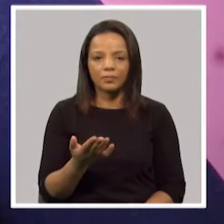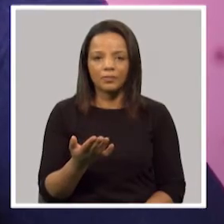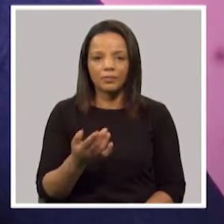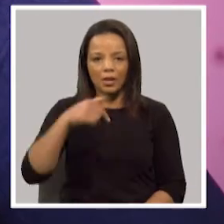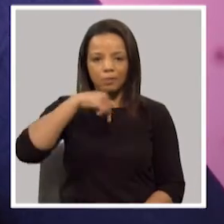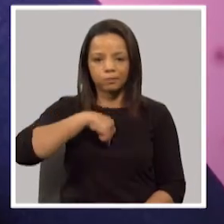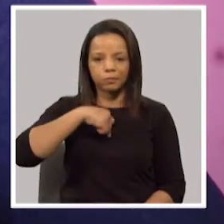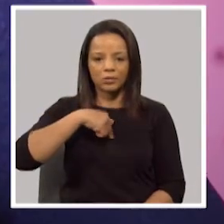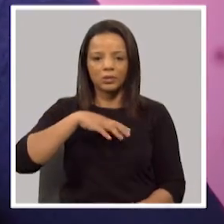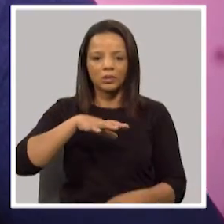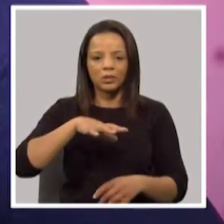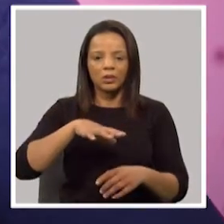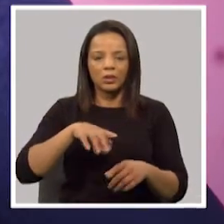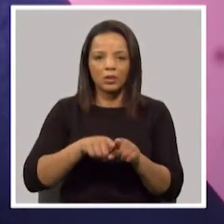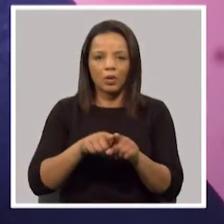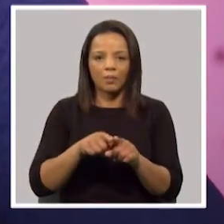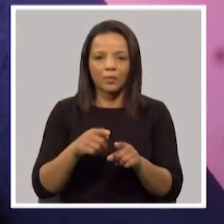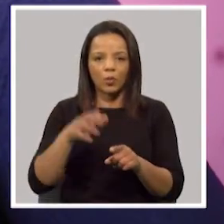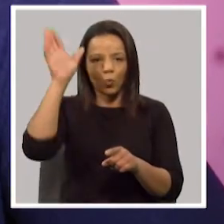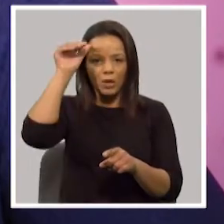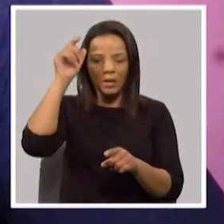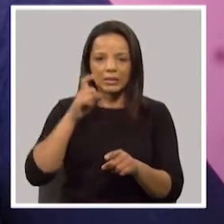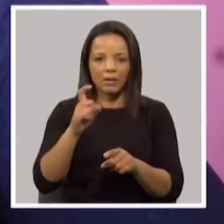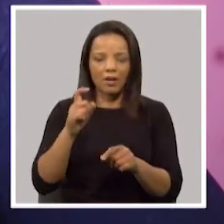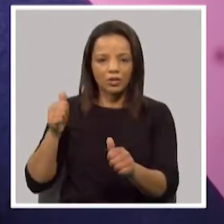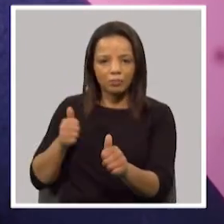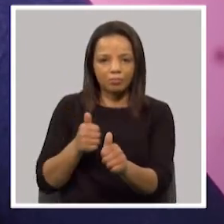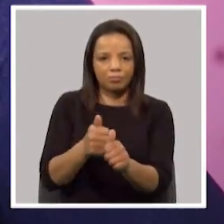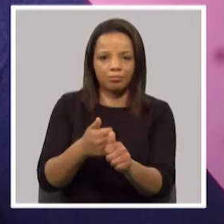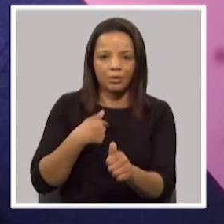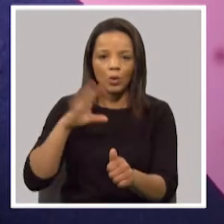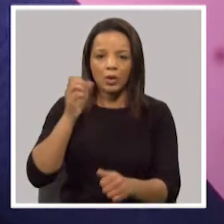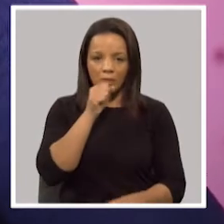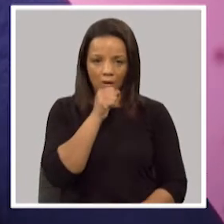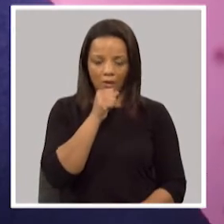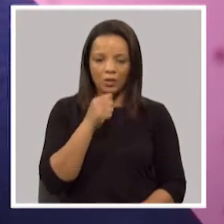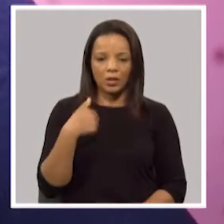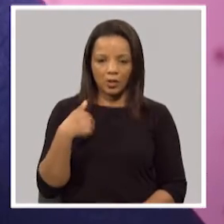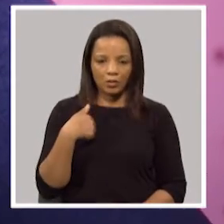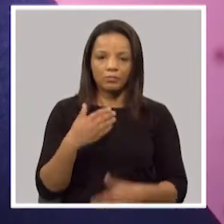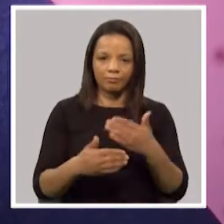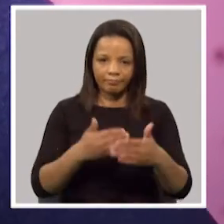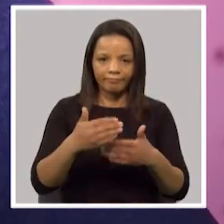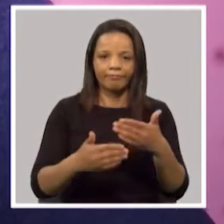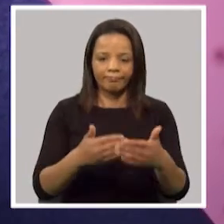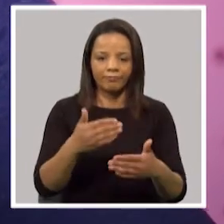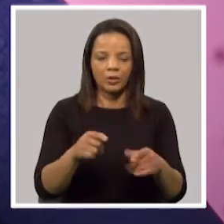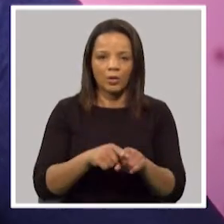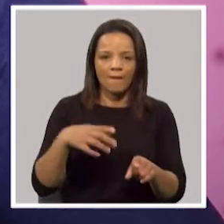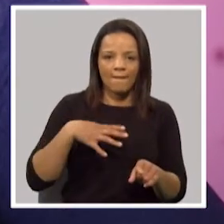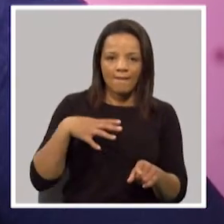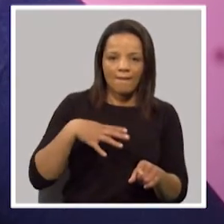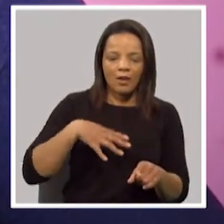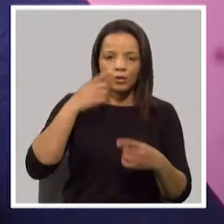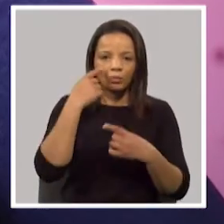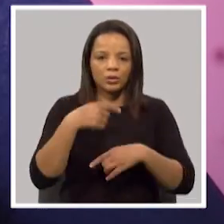um tigre dentes de sabre viesse a correr atrás de mim cada vez que eu abria o microfone. E durante muito tempo tive que lidar com isso também, não é? Com esse